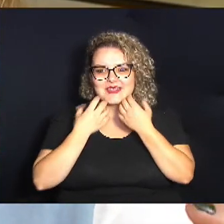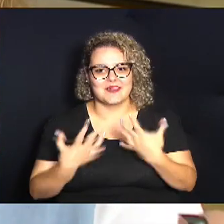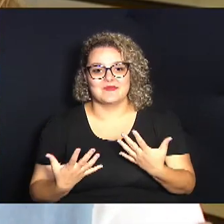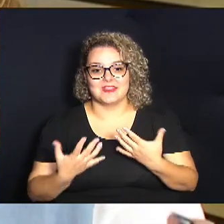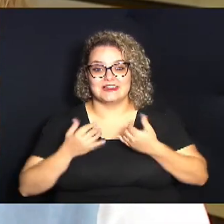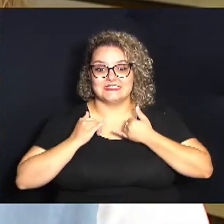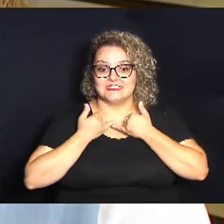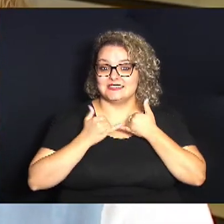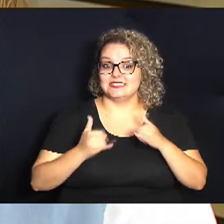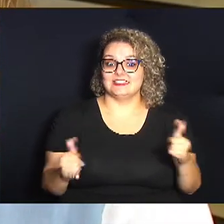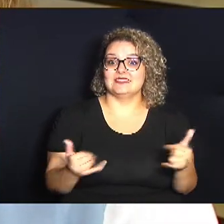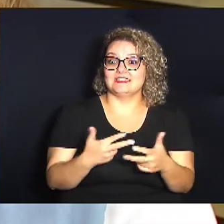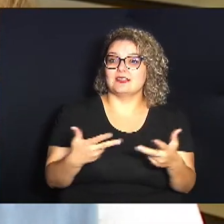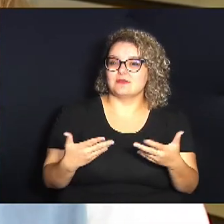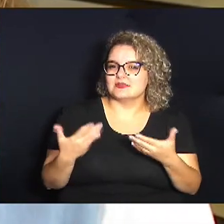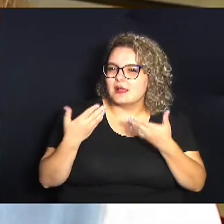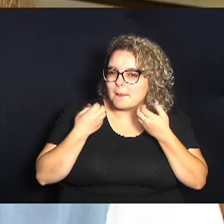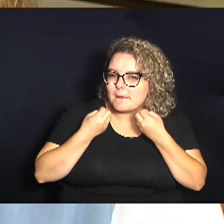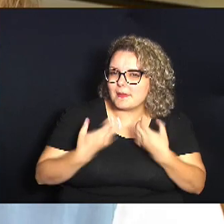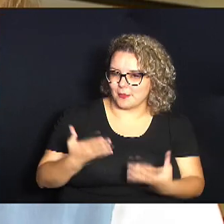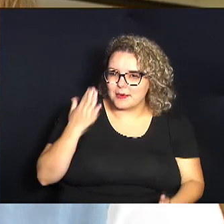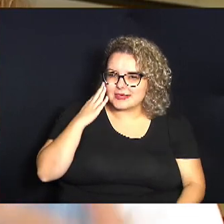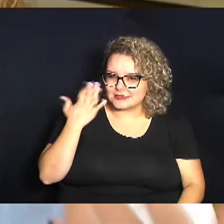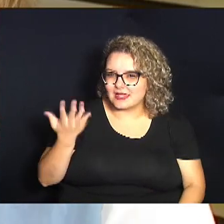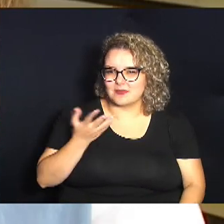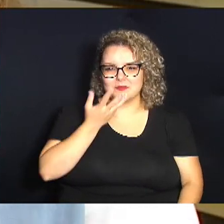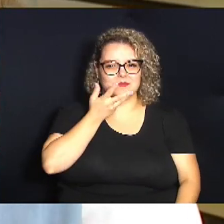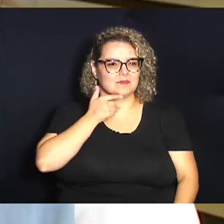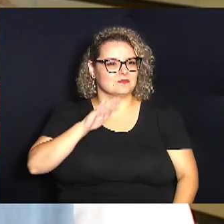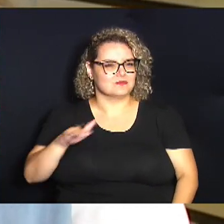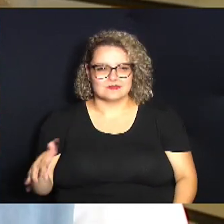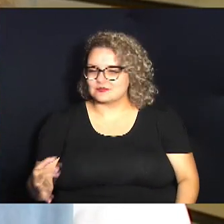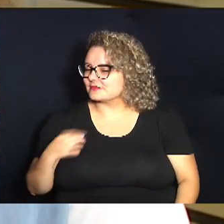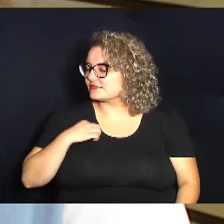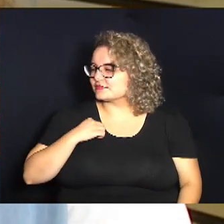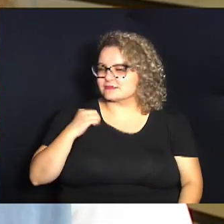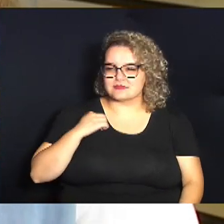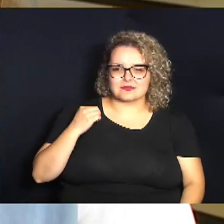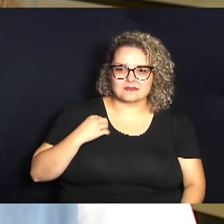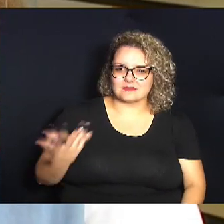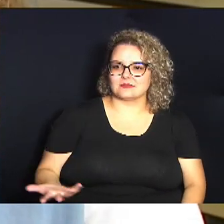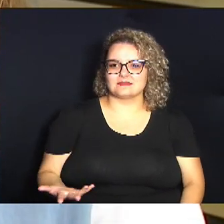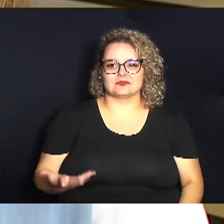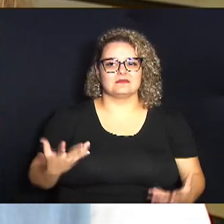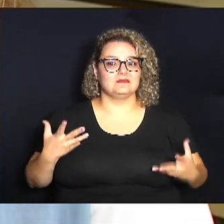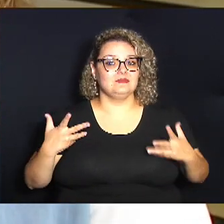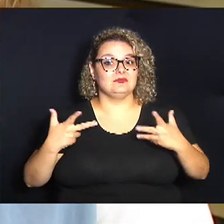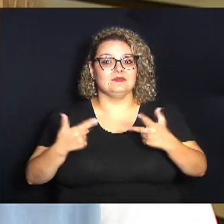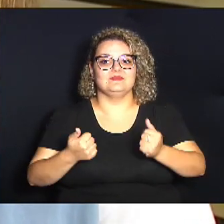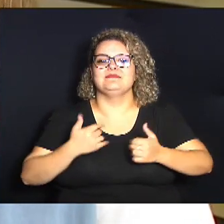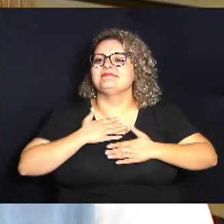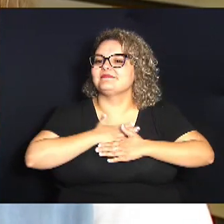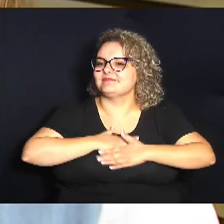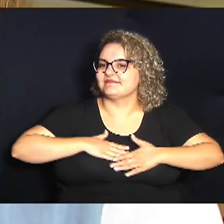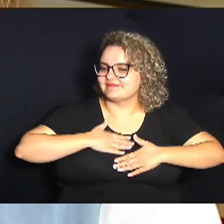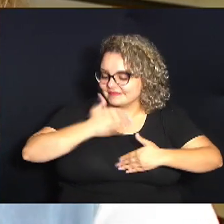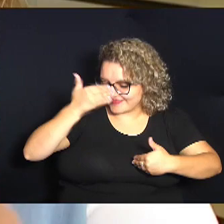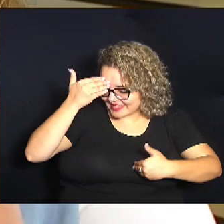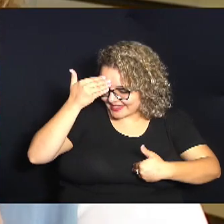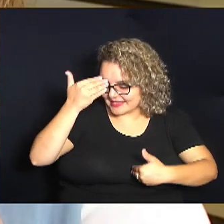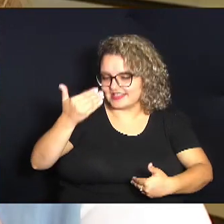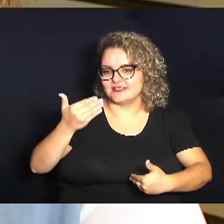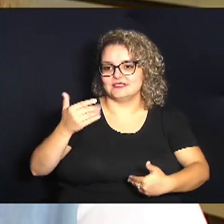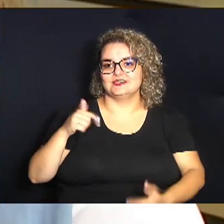energia, essa coisa boa, sabe? As crianças, os voluntários, é tudo muito gostoso, muito gratificante.